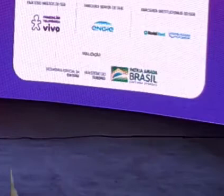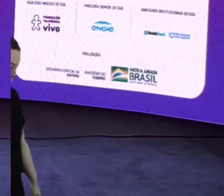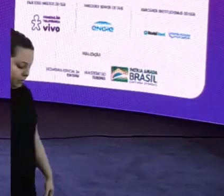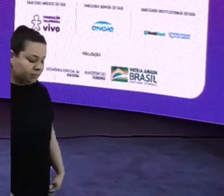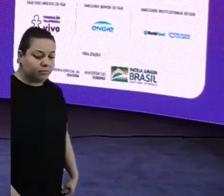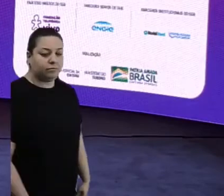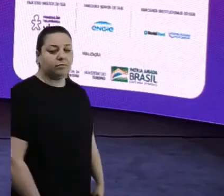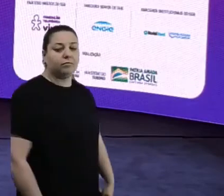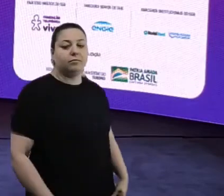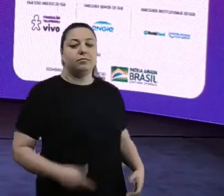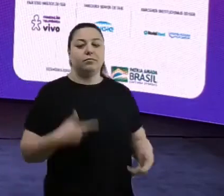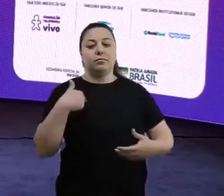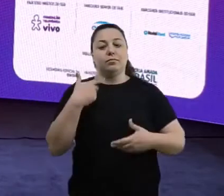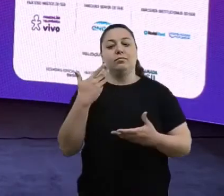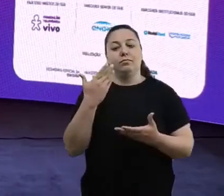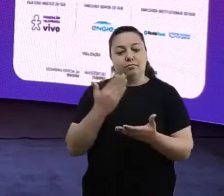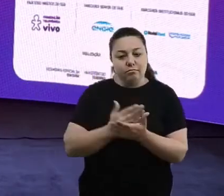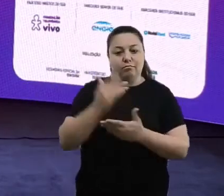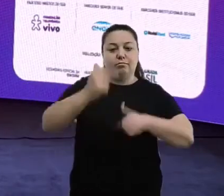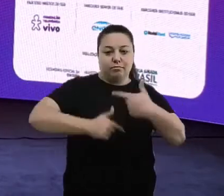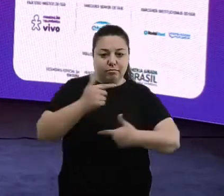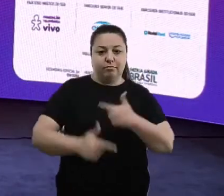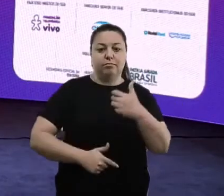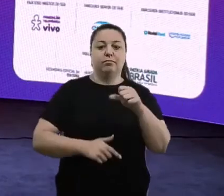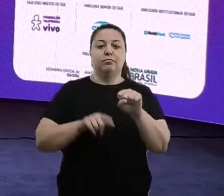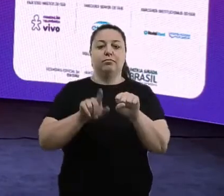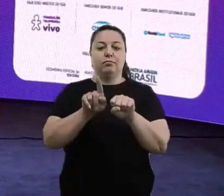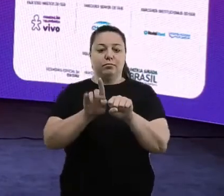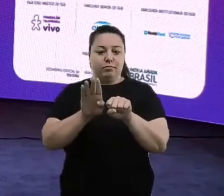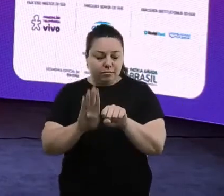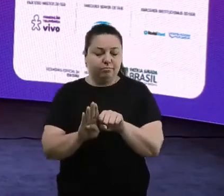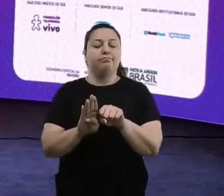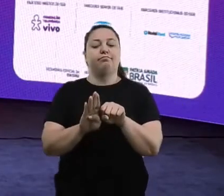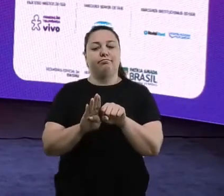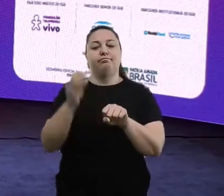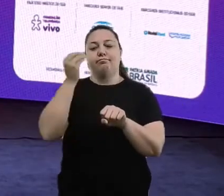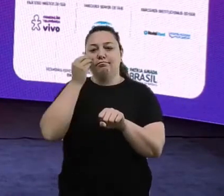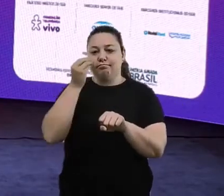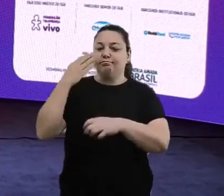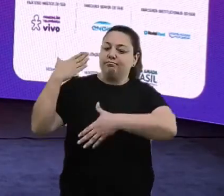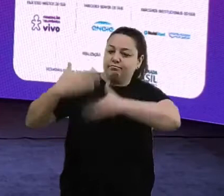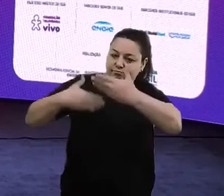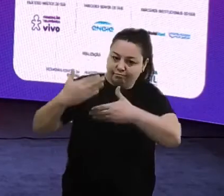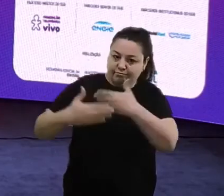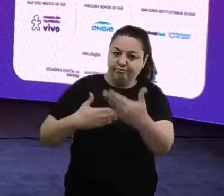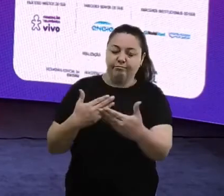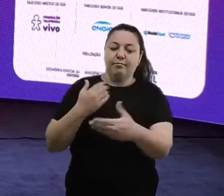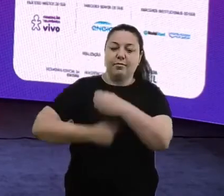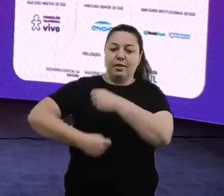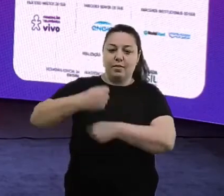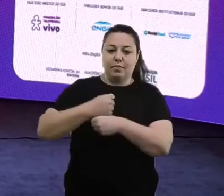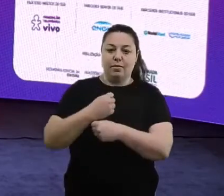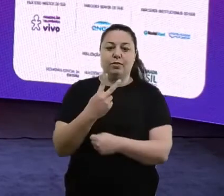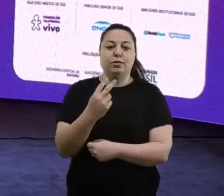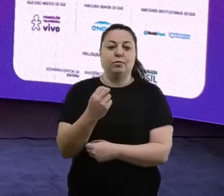nessa empreitada de desenvolver um laboratório, né? Então a gente em 2018 construiu o primeiro laboratório de dados